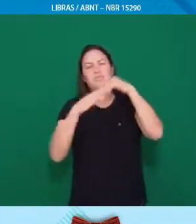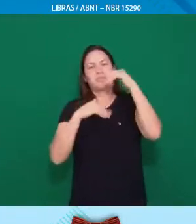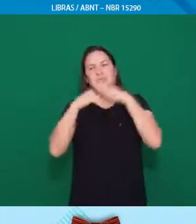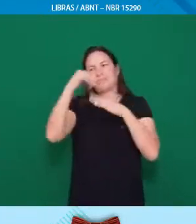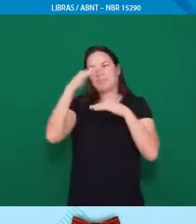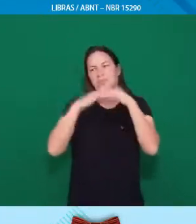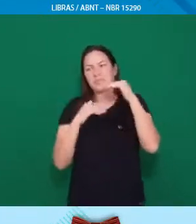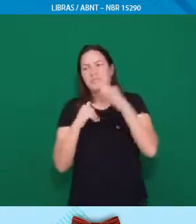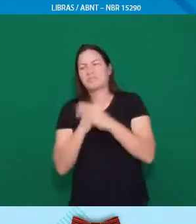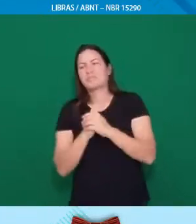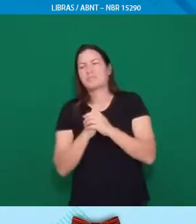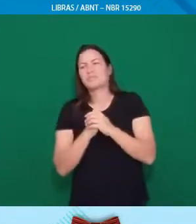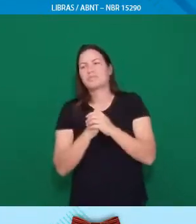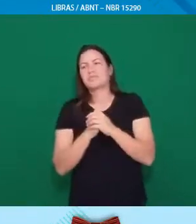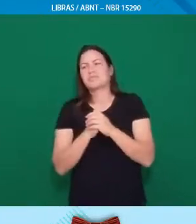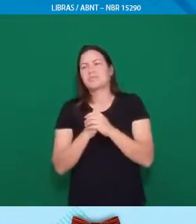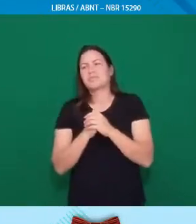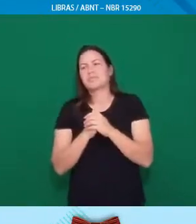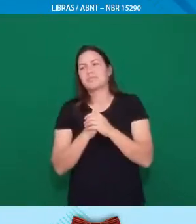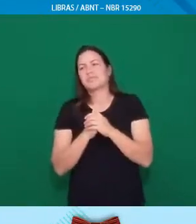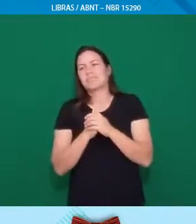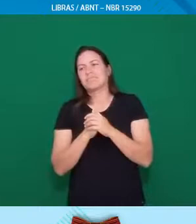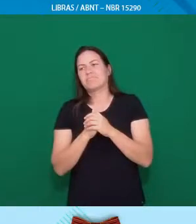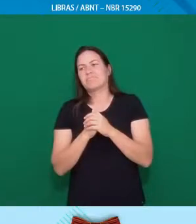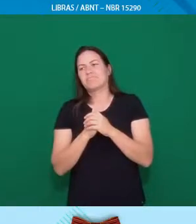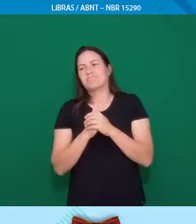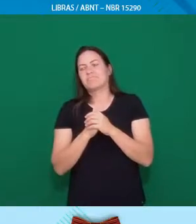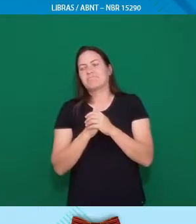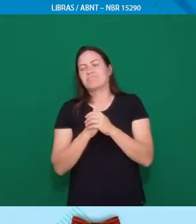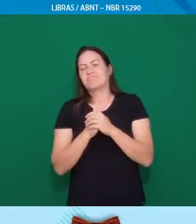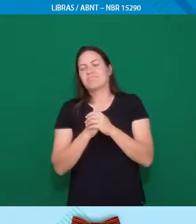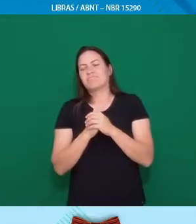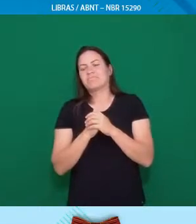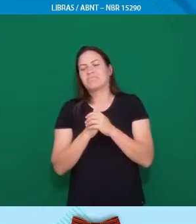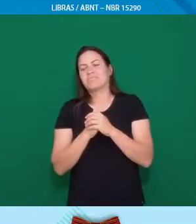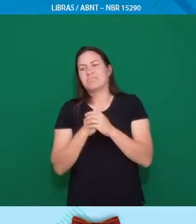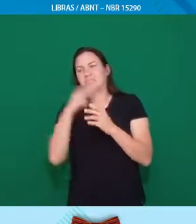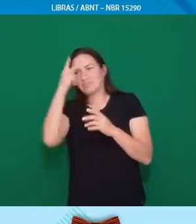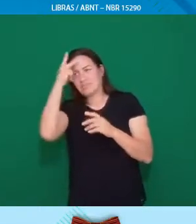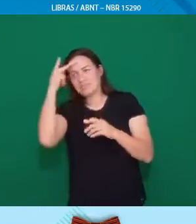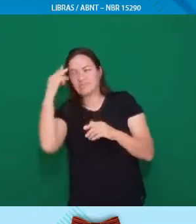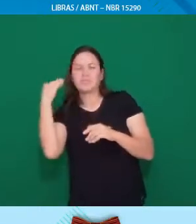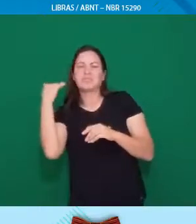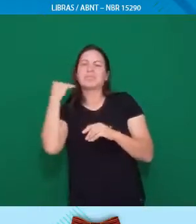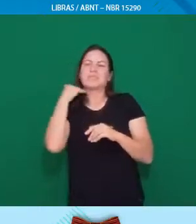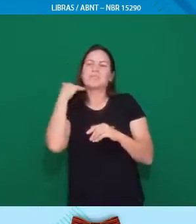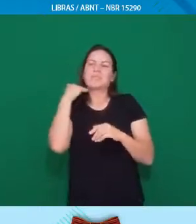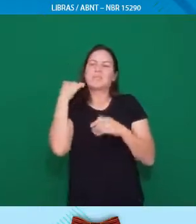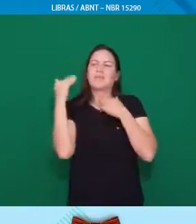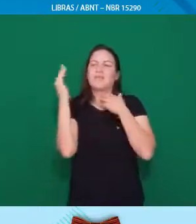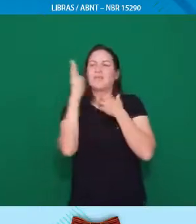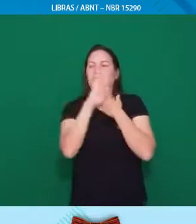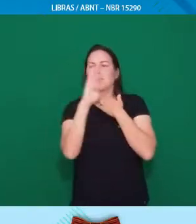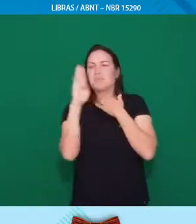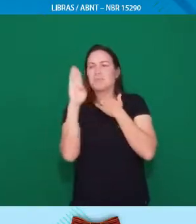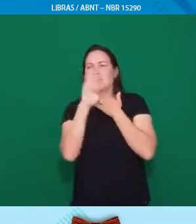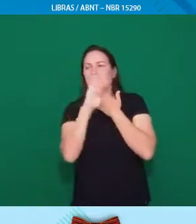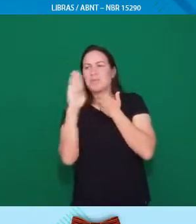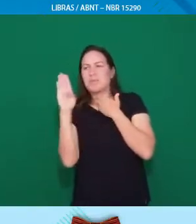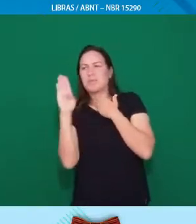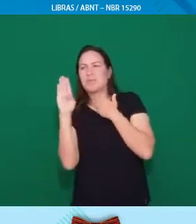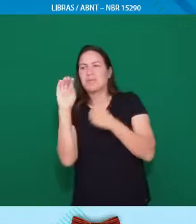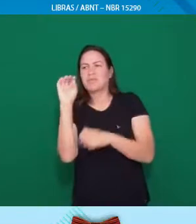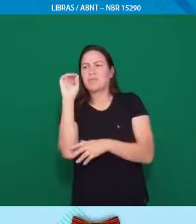natureza E aí o pessoal do Banco do Brasil canal